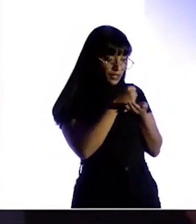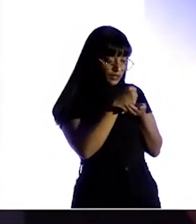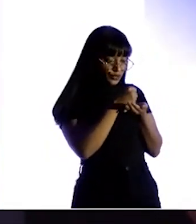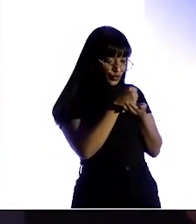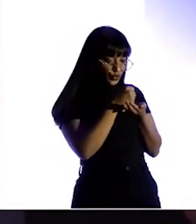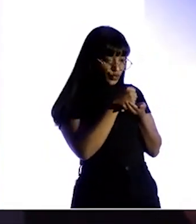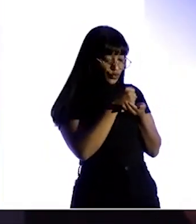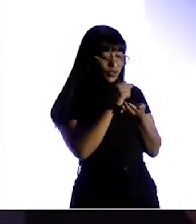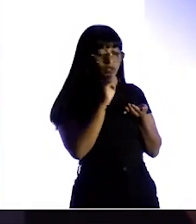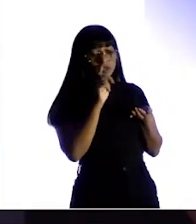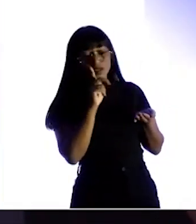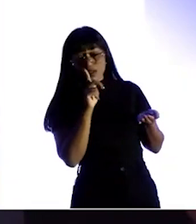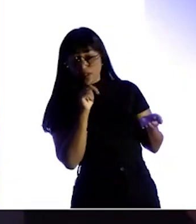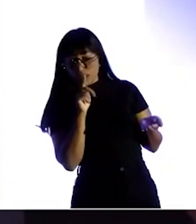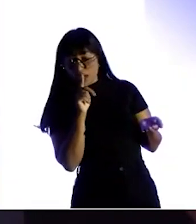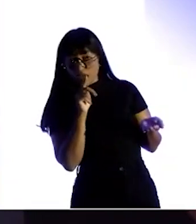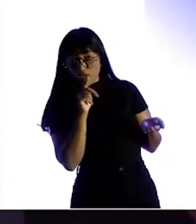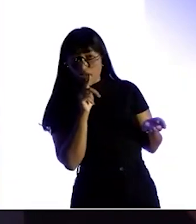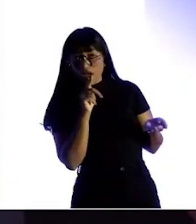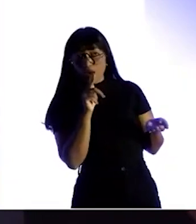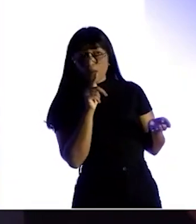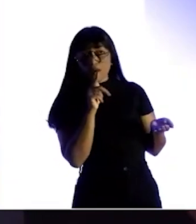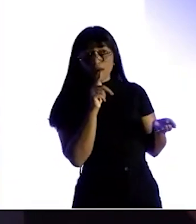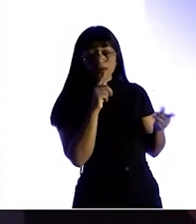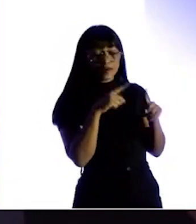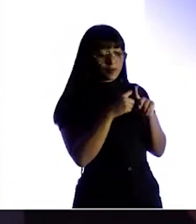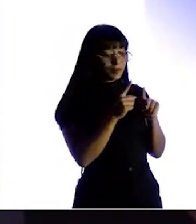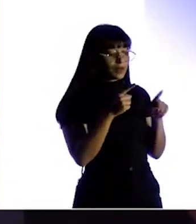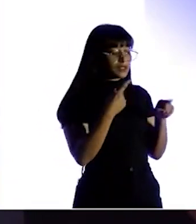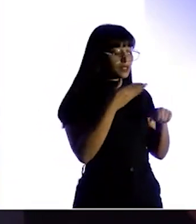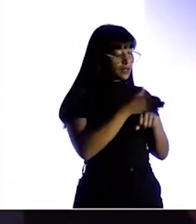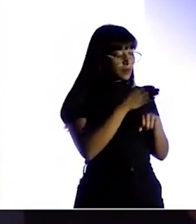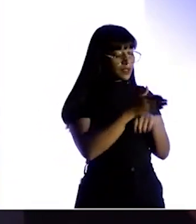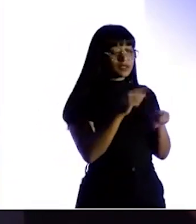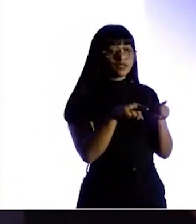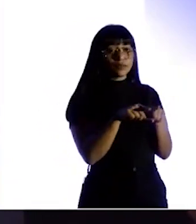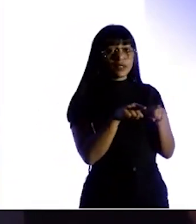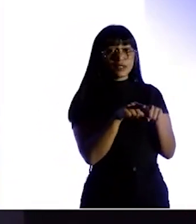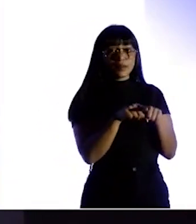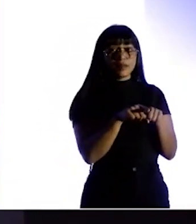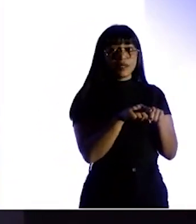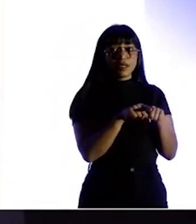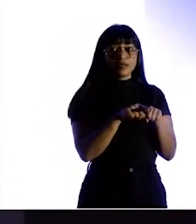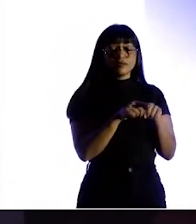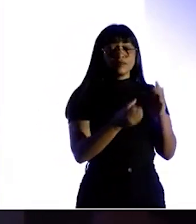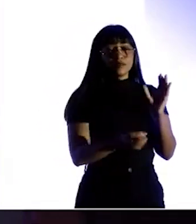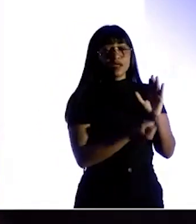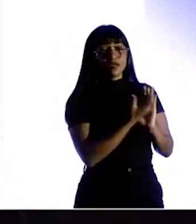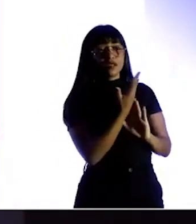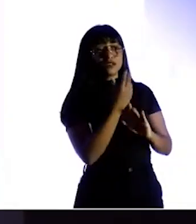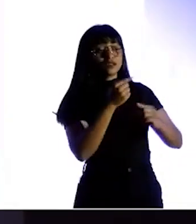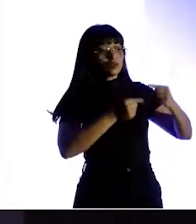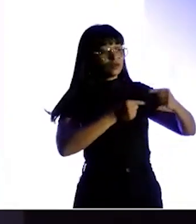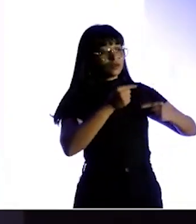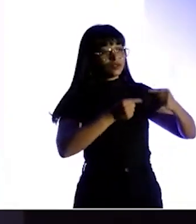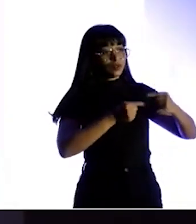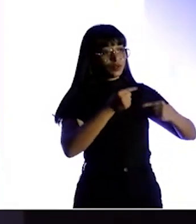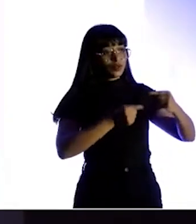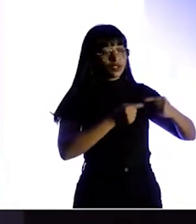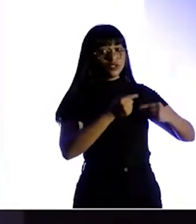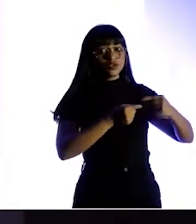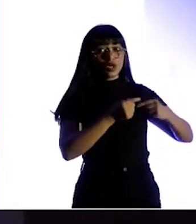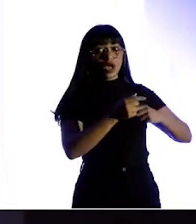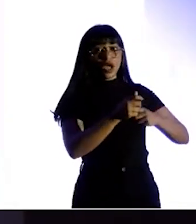água, e também ela participa também da implementação da Política Nacional de Recursos Hídricos. E dentro dessa outra